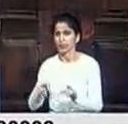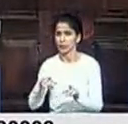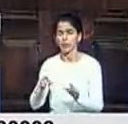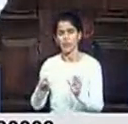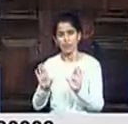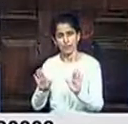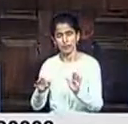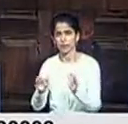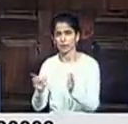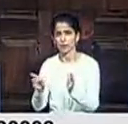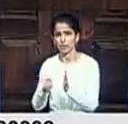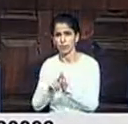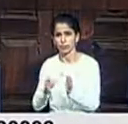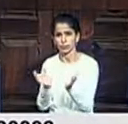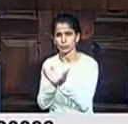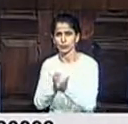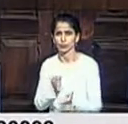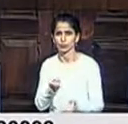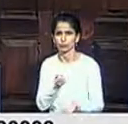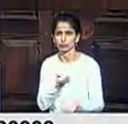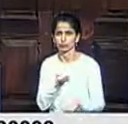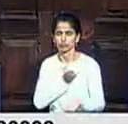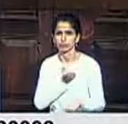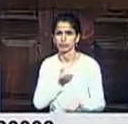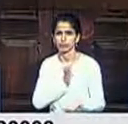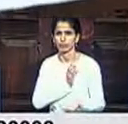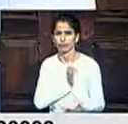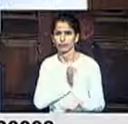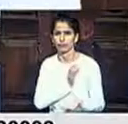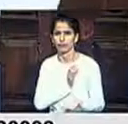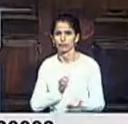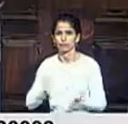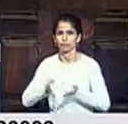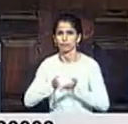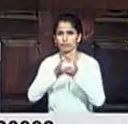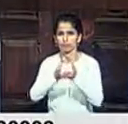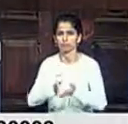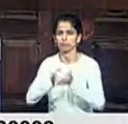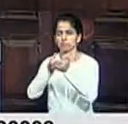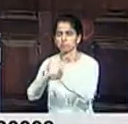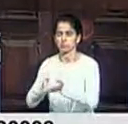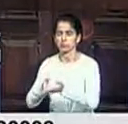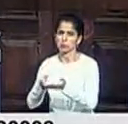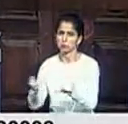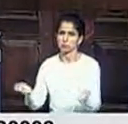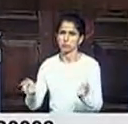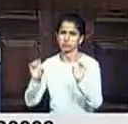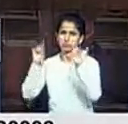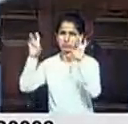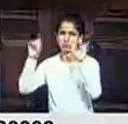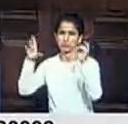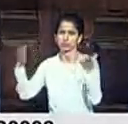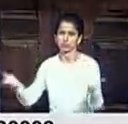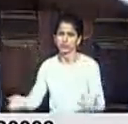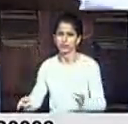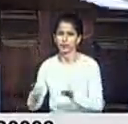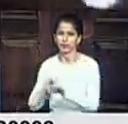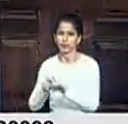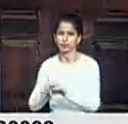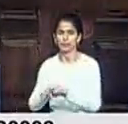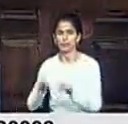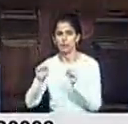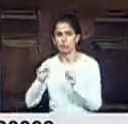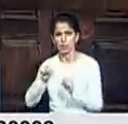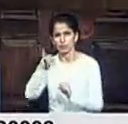elevado, né? Como, por exemplo, embarcações de esporte e recreio, nós aumentamos e para